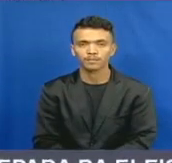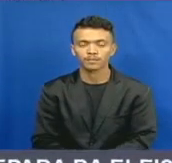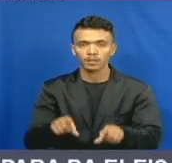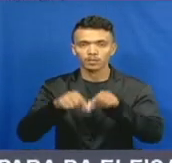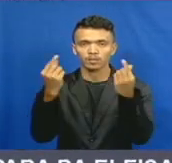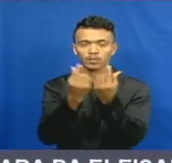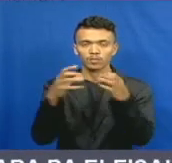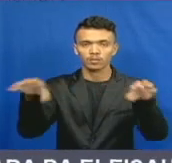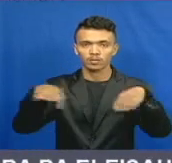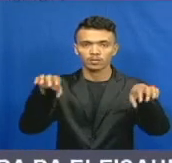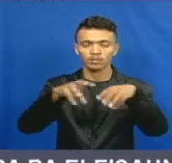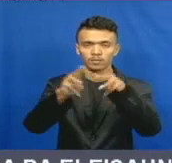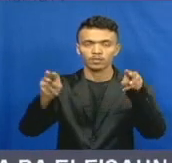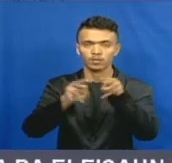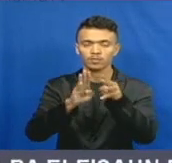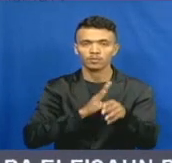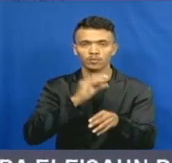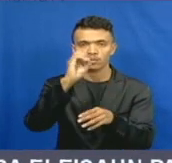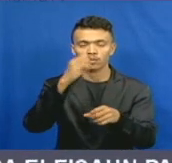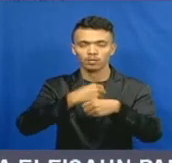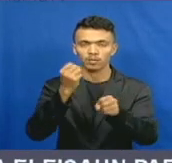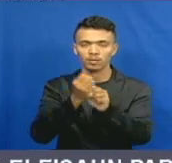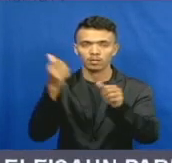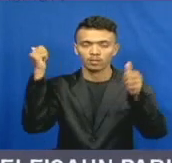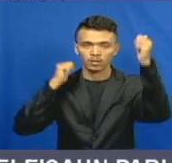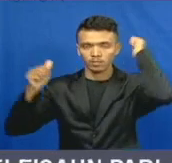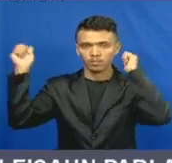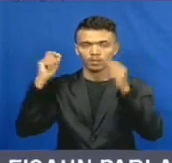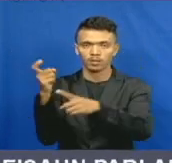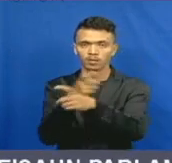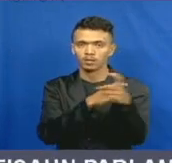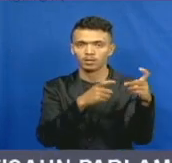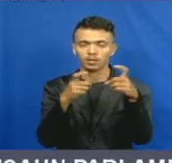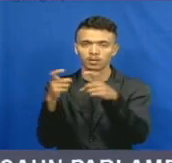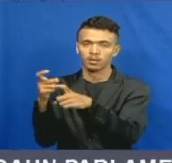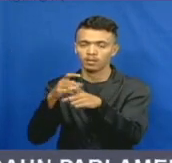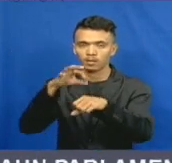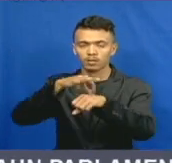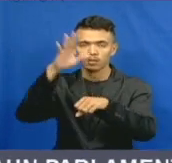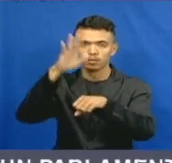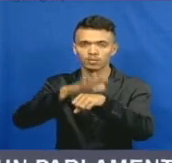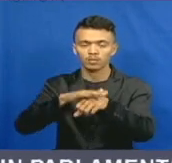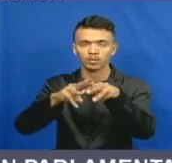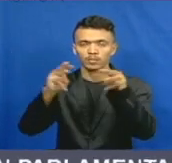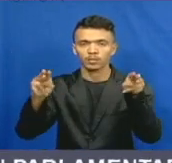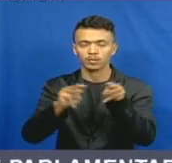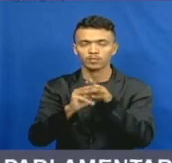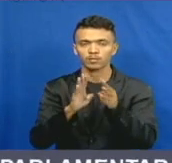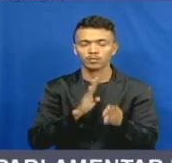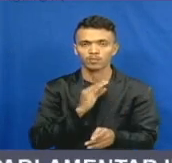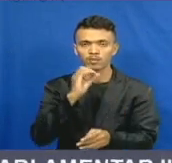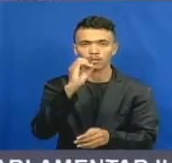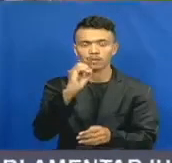Equipa Serviço Saúde Município Bobonaro halau atividade rega susuk ia aldeia Manu Aman, suku Tapo Memo, Município